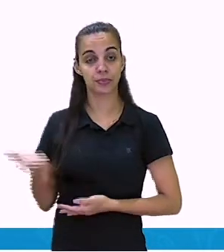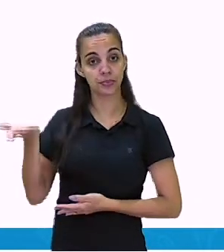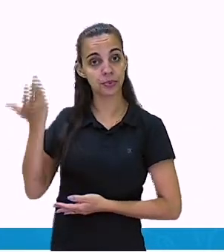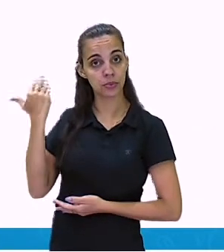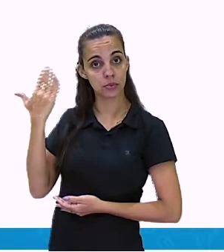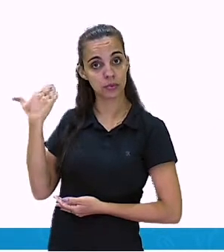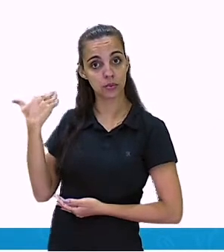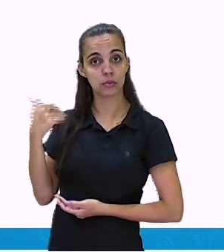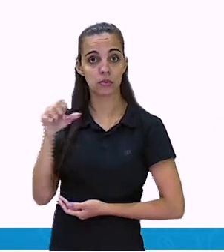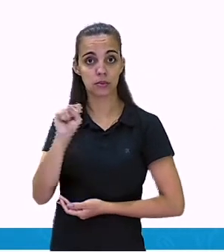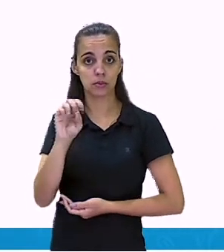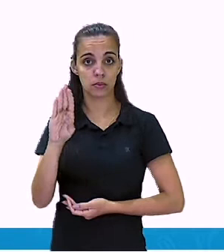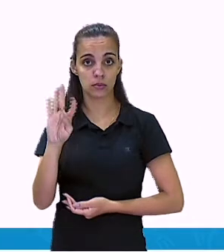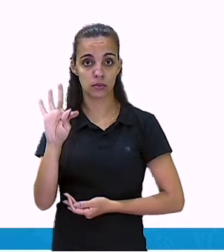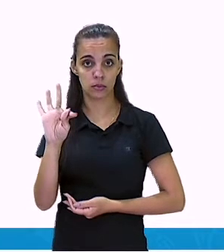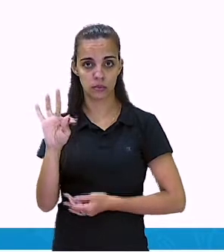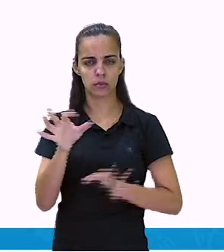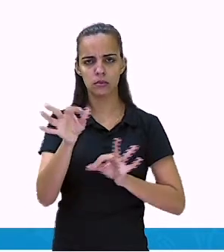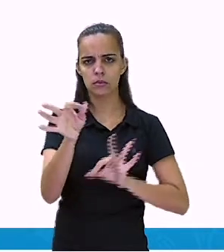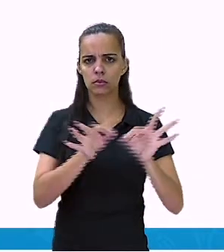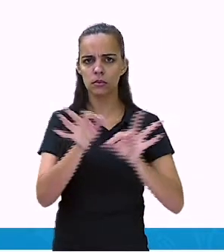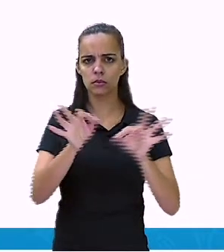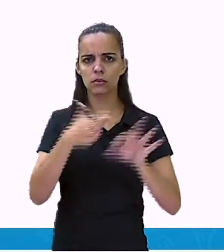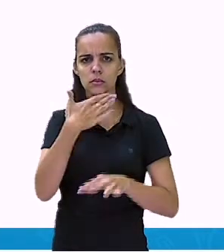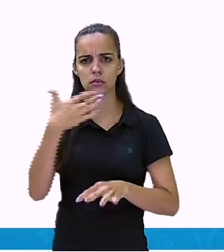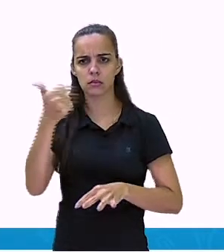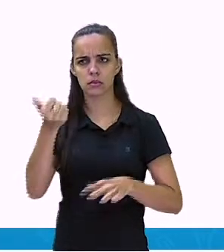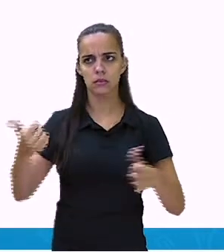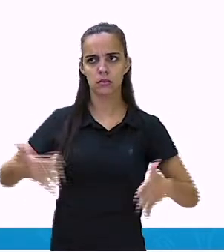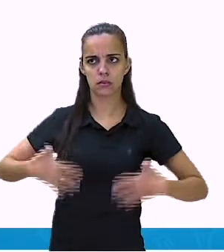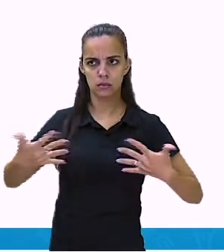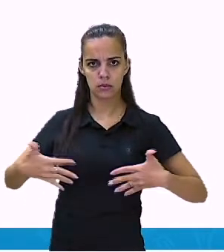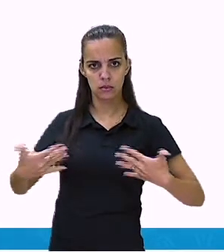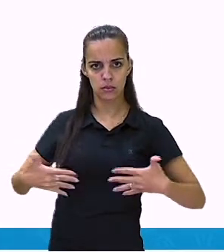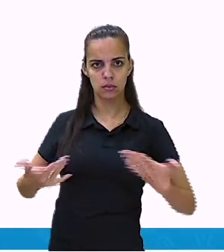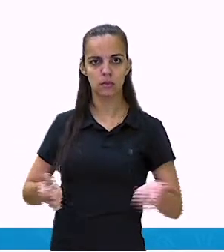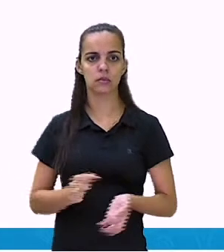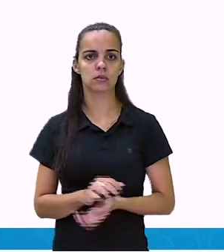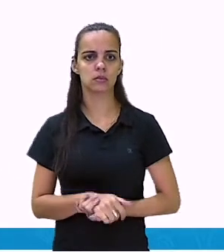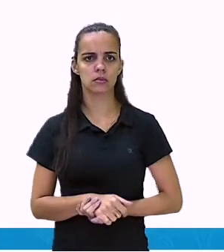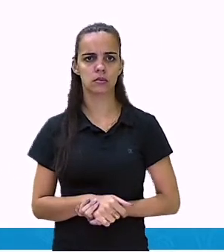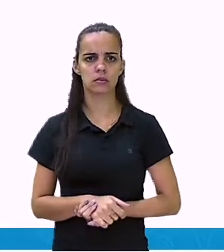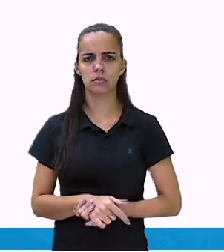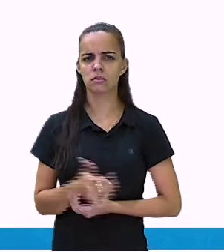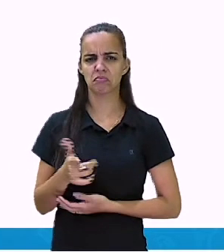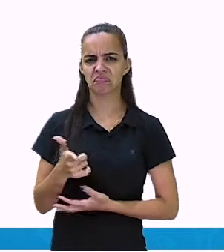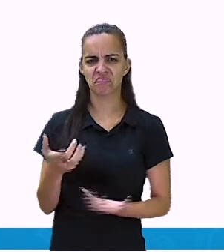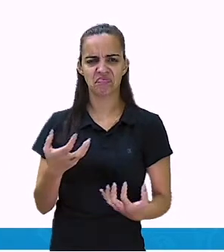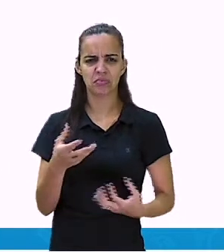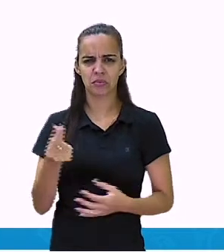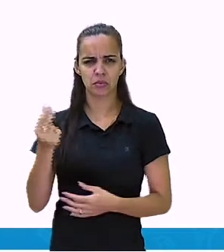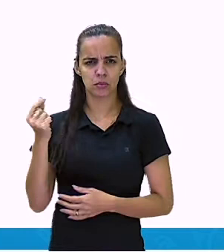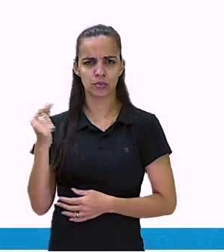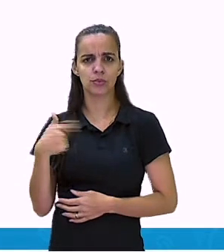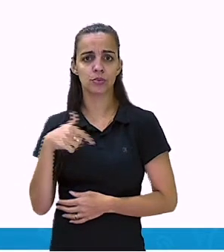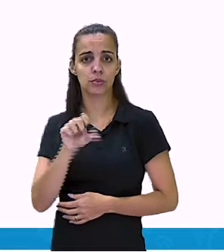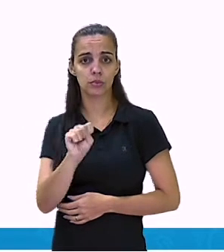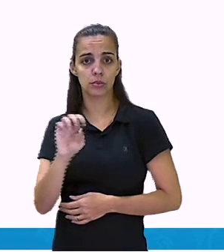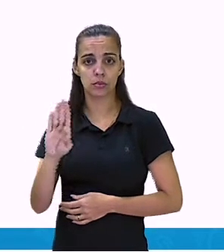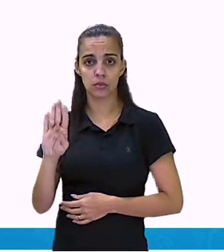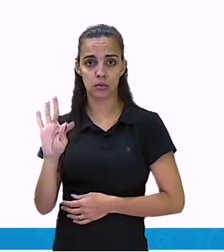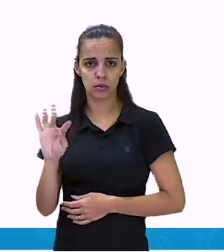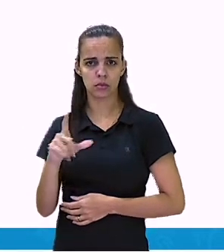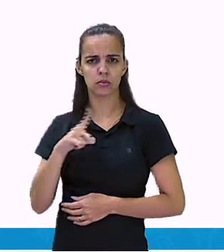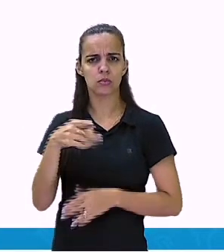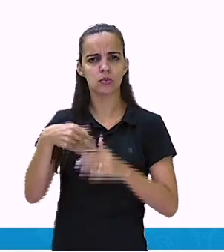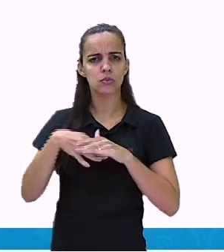No passado, o SBT organizava melhor suas animações. Não faz muito tempo que o